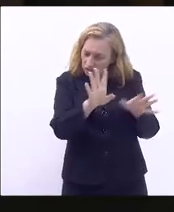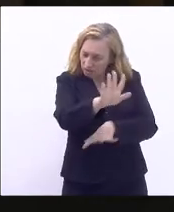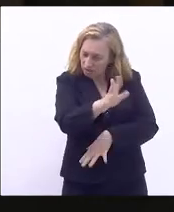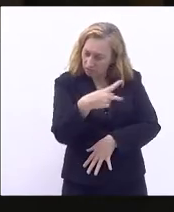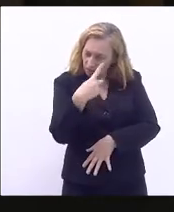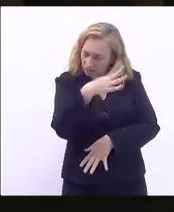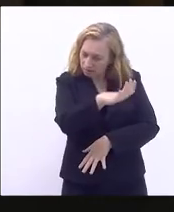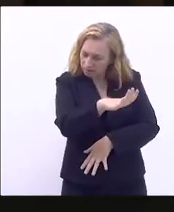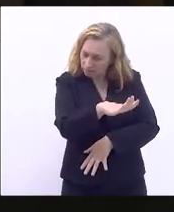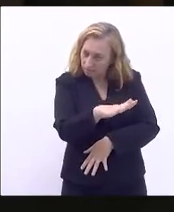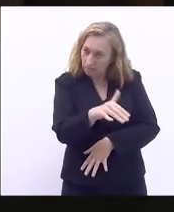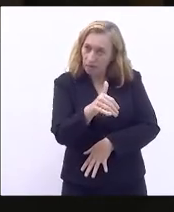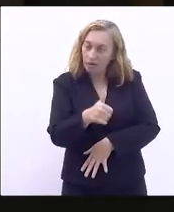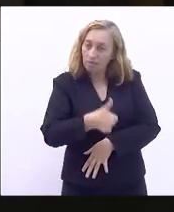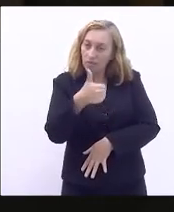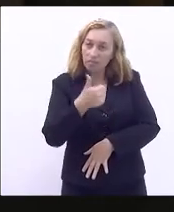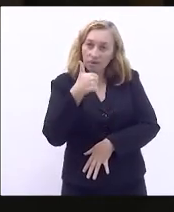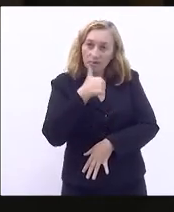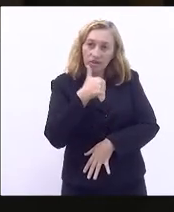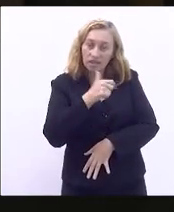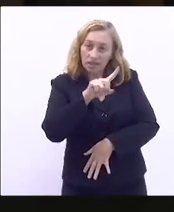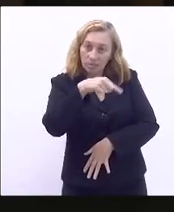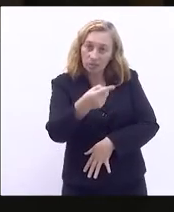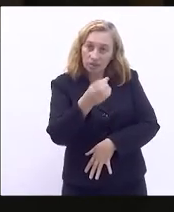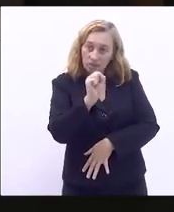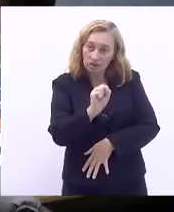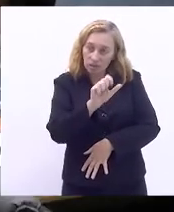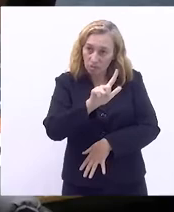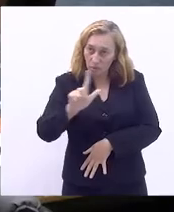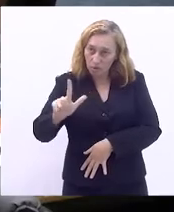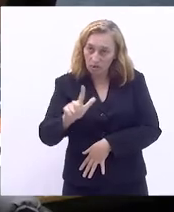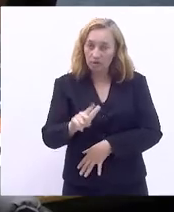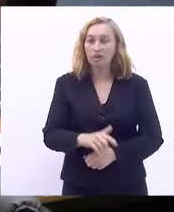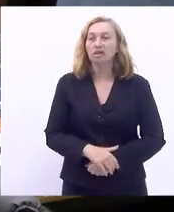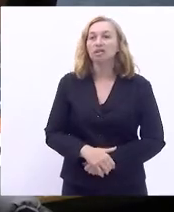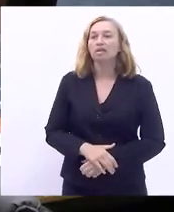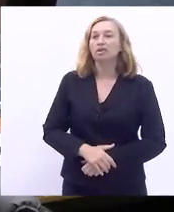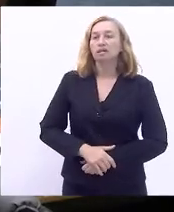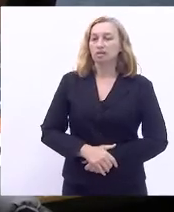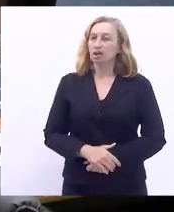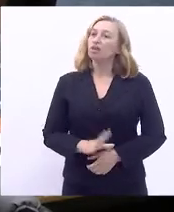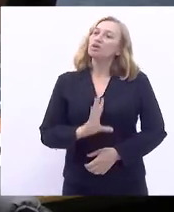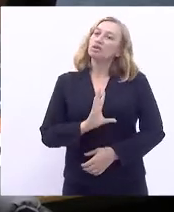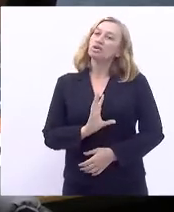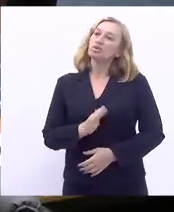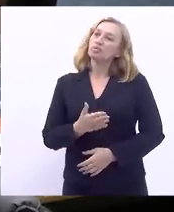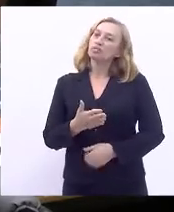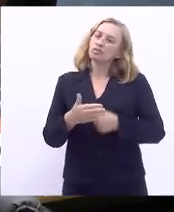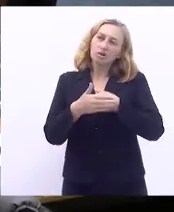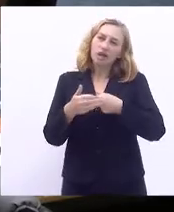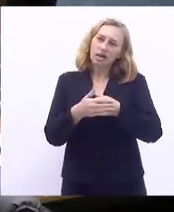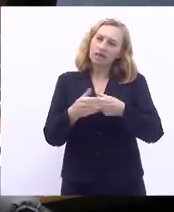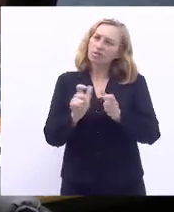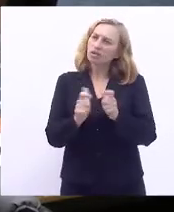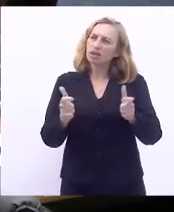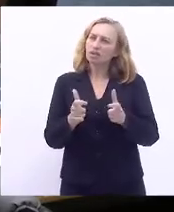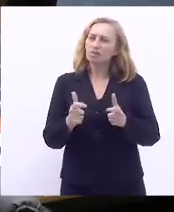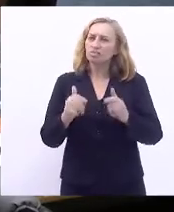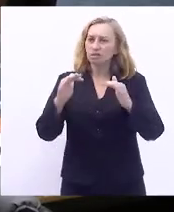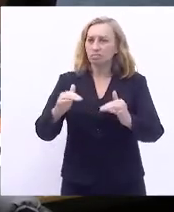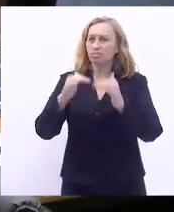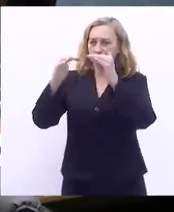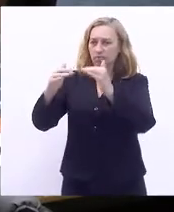Deixa ela, primeiras damas, olha, depois só. O Samuel. Eu tenho, por Vossa Excelência, um carinho imenso. Mas quando se